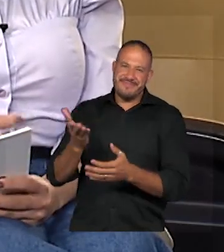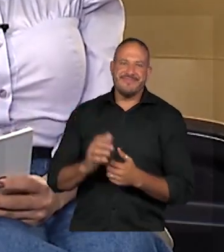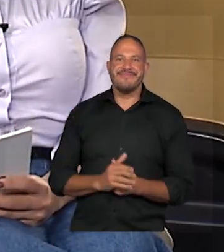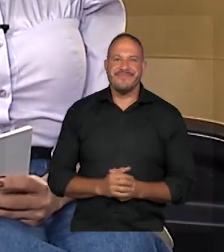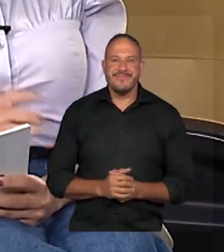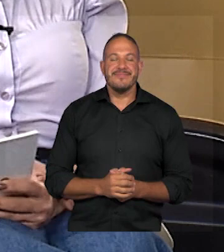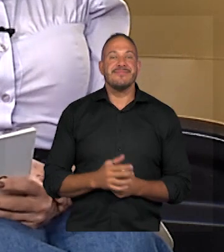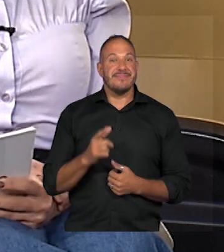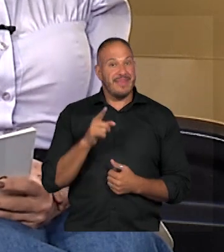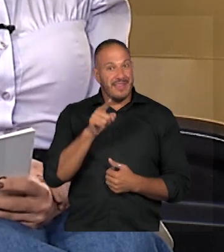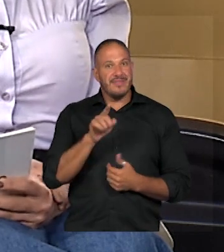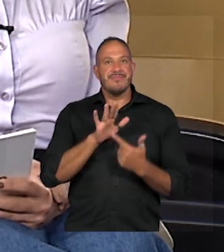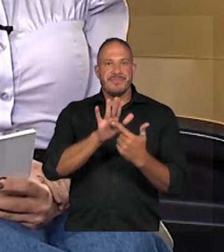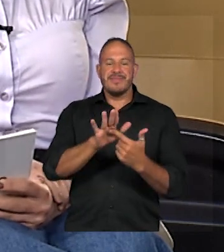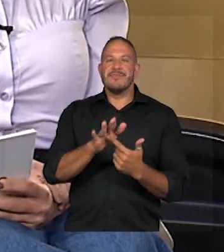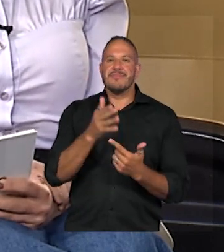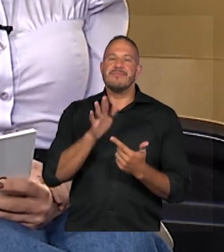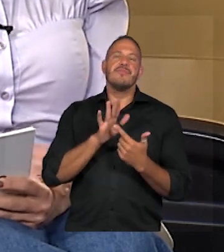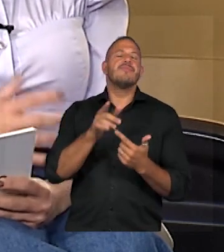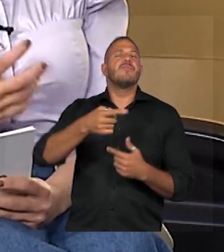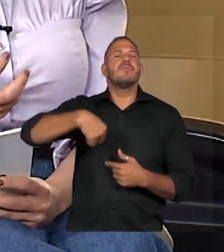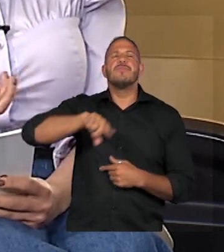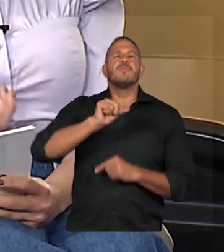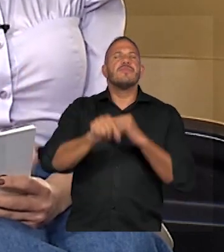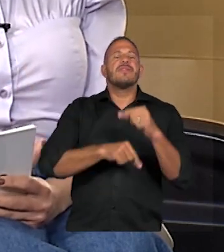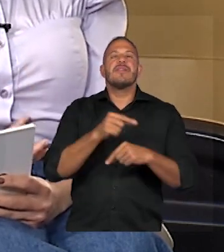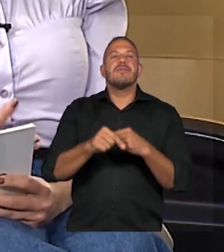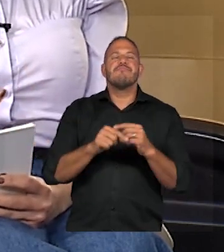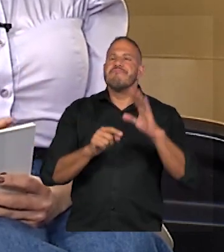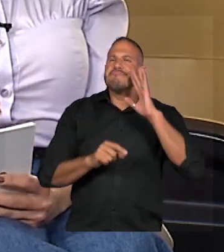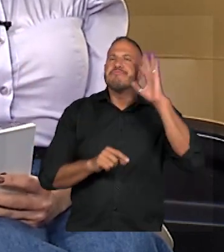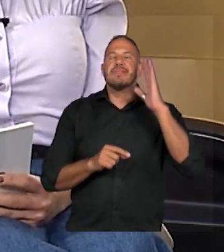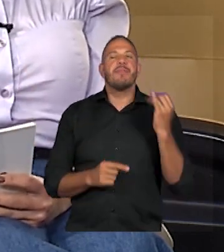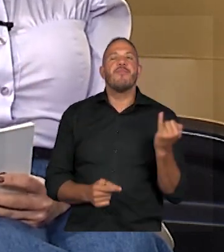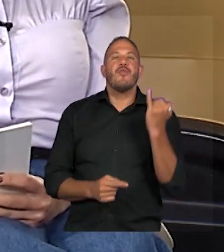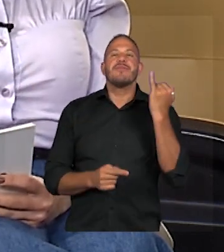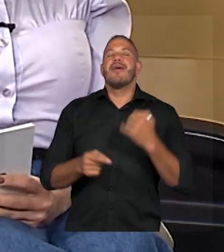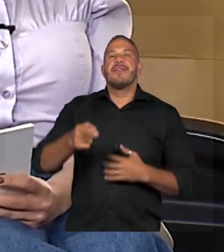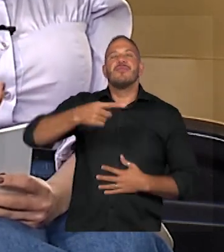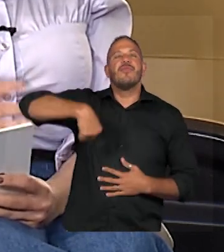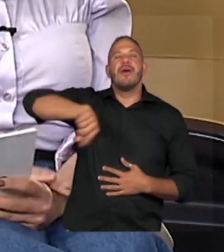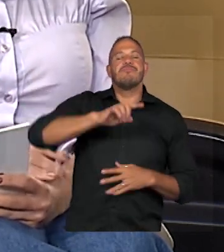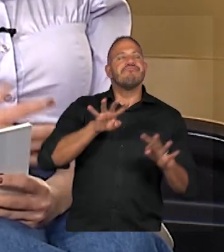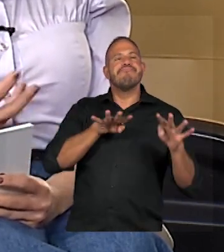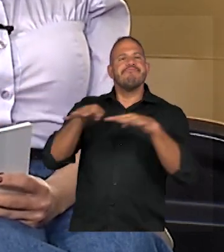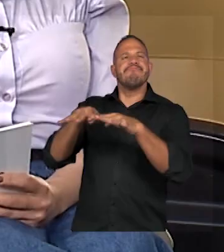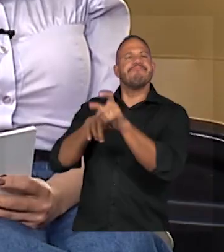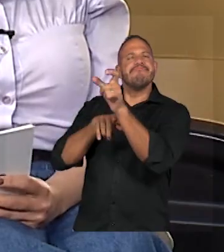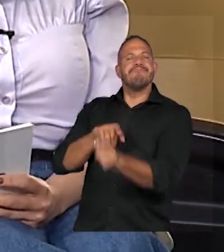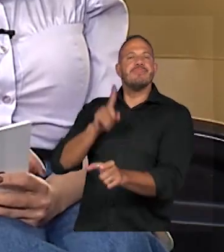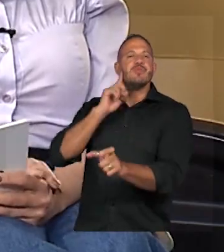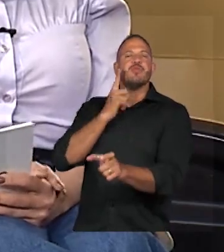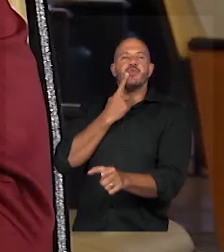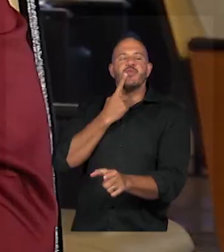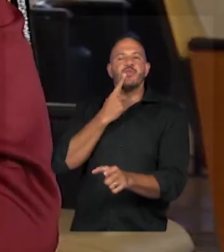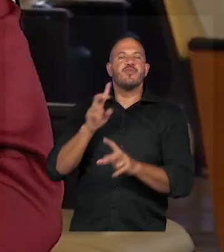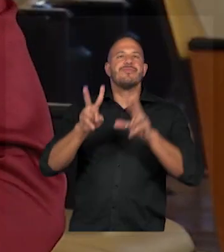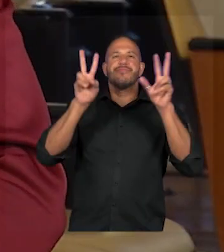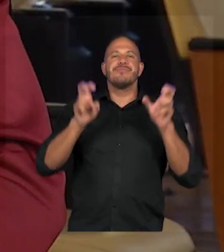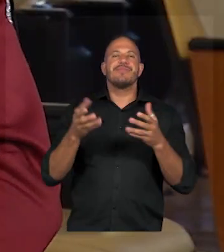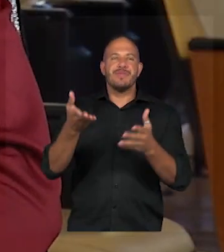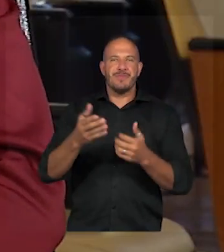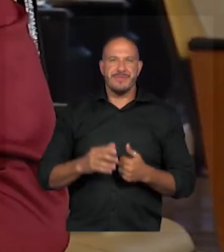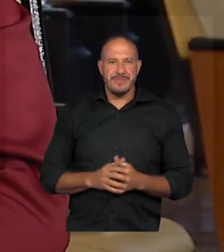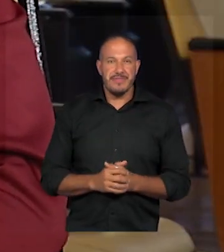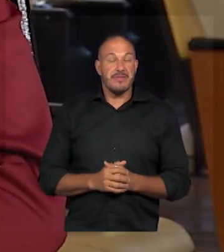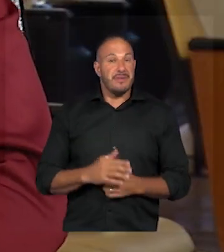que eu quero já trazer para você. Qual é o peso, né, da importância da visibilidade surda, de falar sobre o assunto?